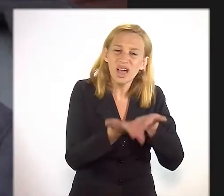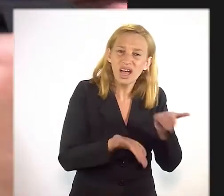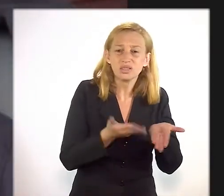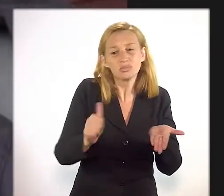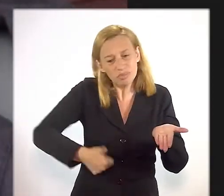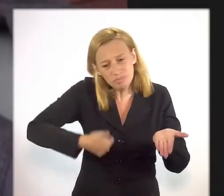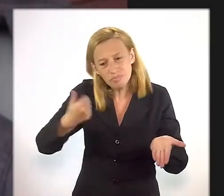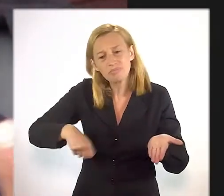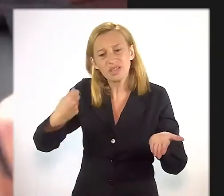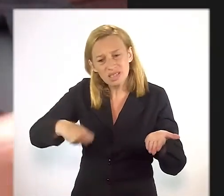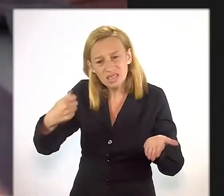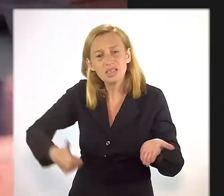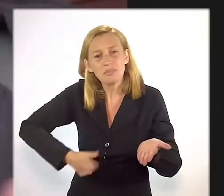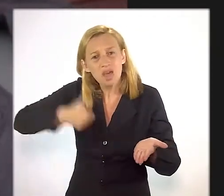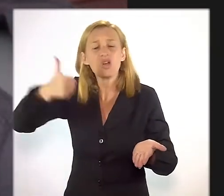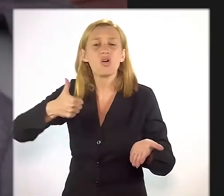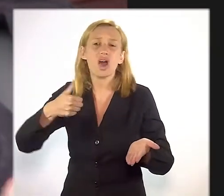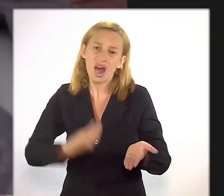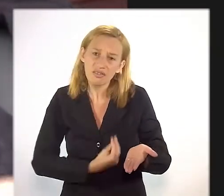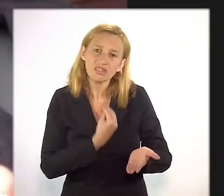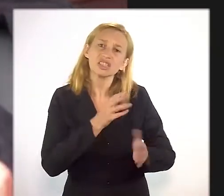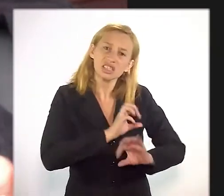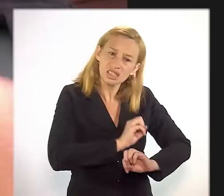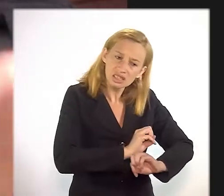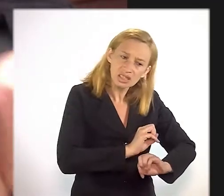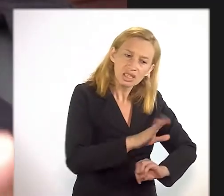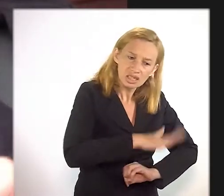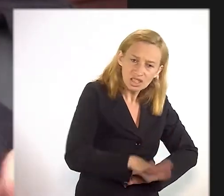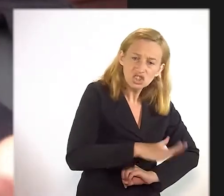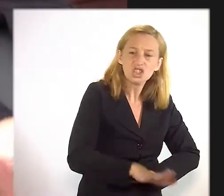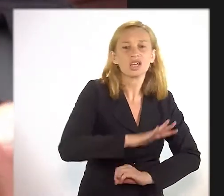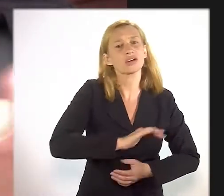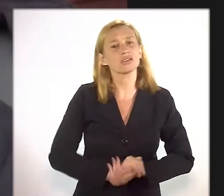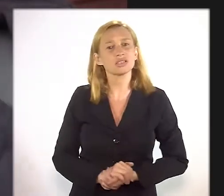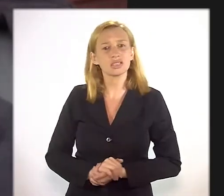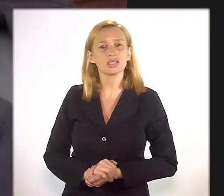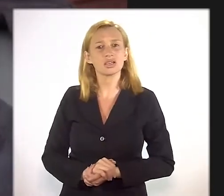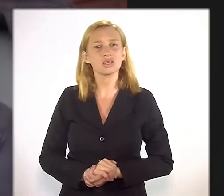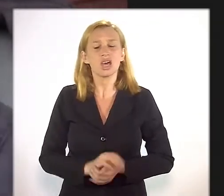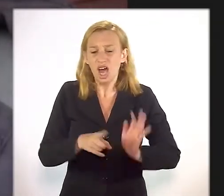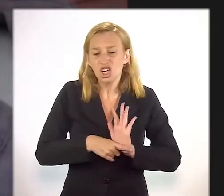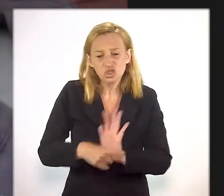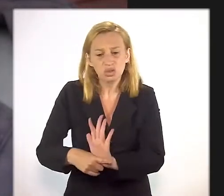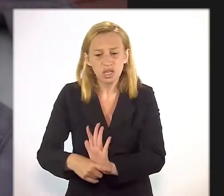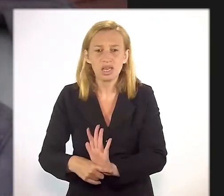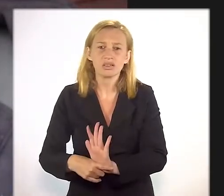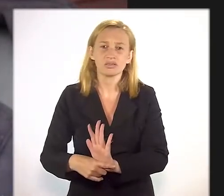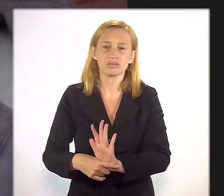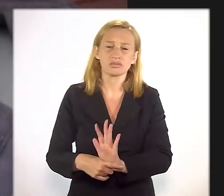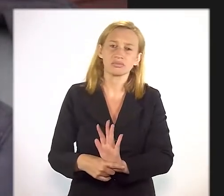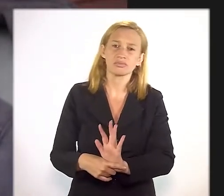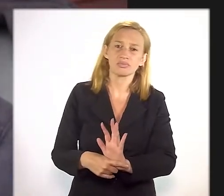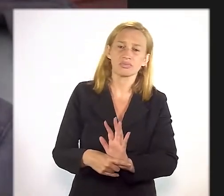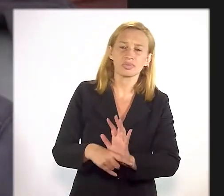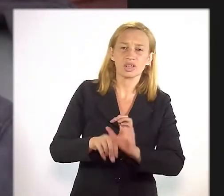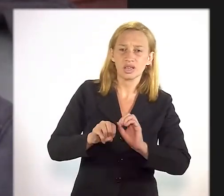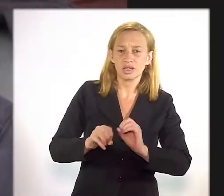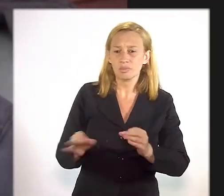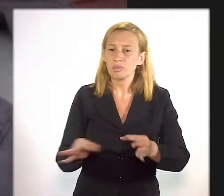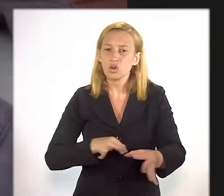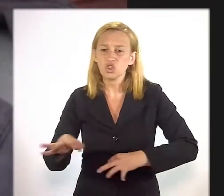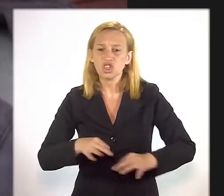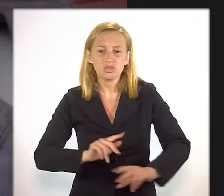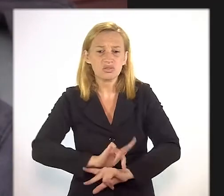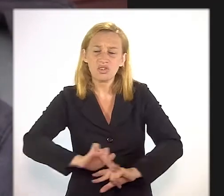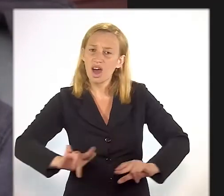das crianças. Eu estava aposentado, então fiquei. E ajudei a fazer vários projetos.